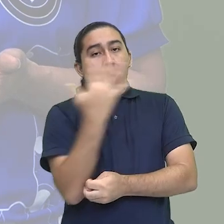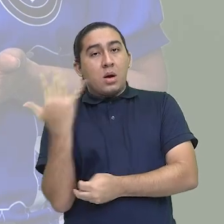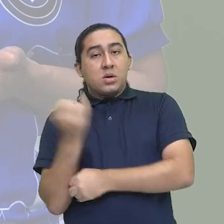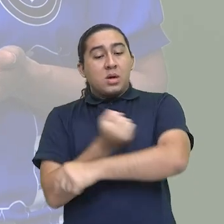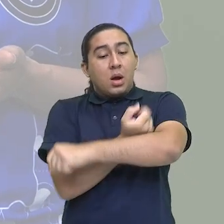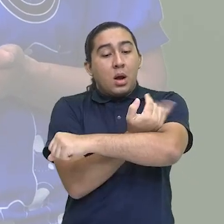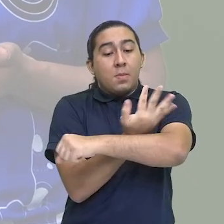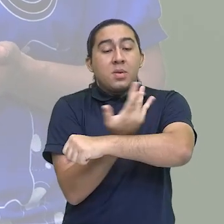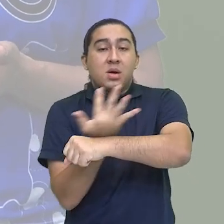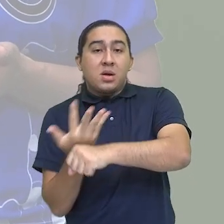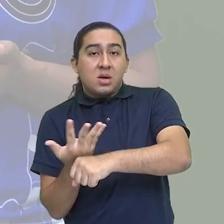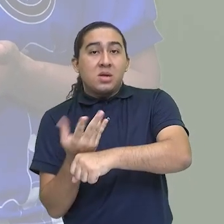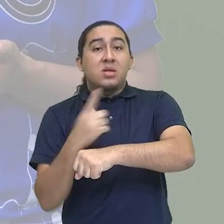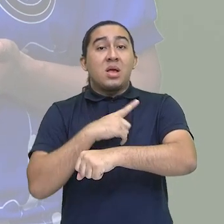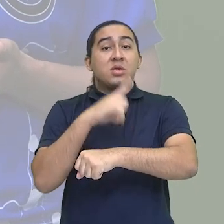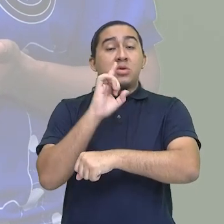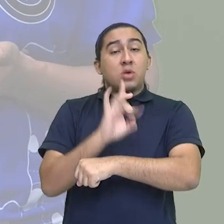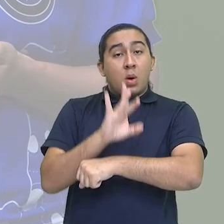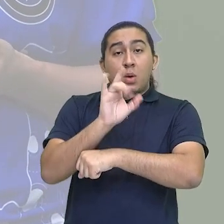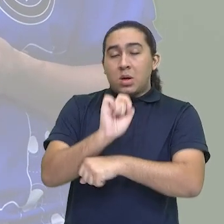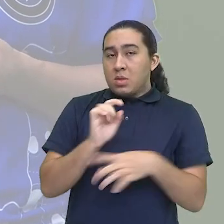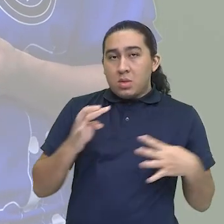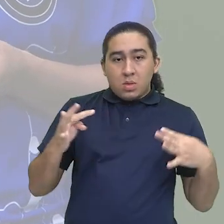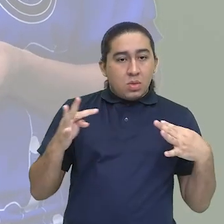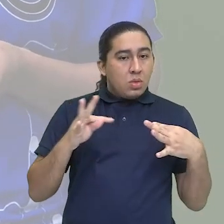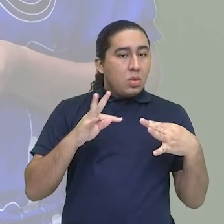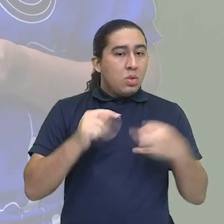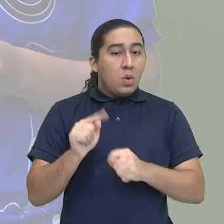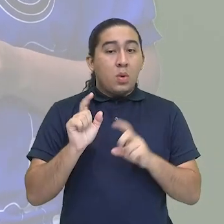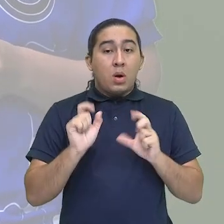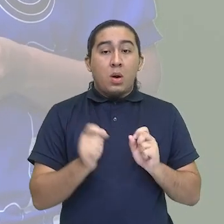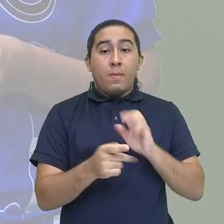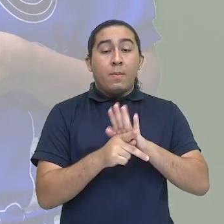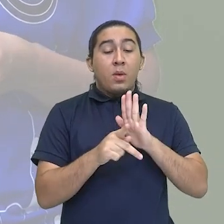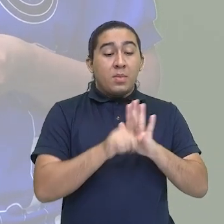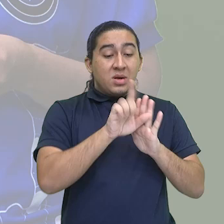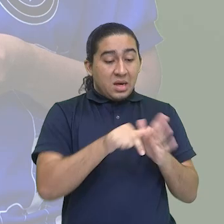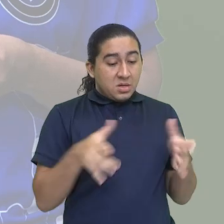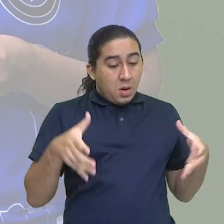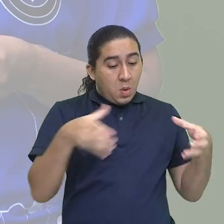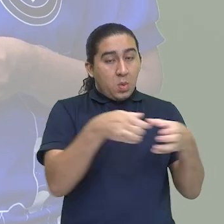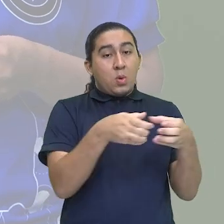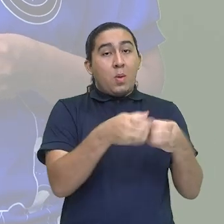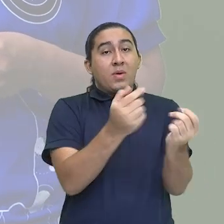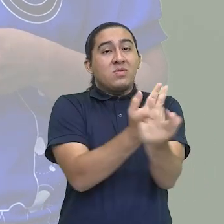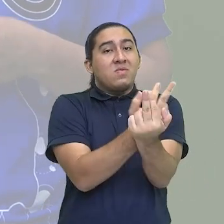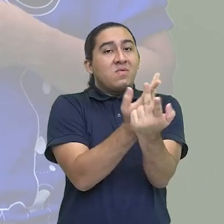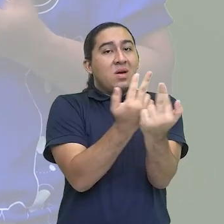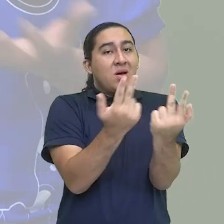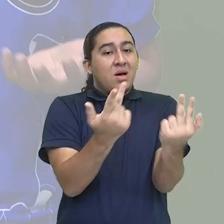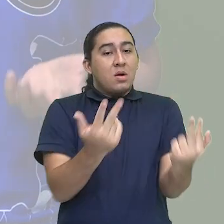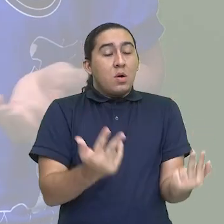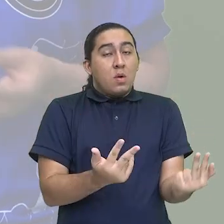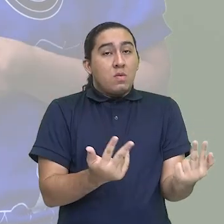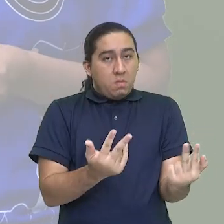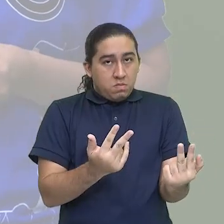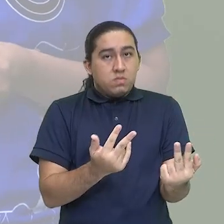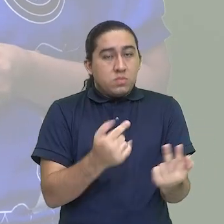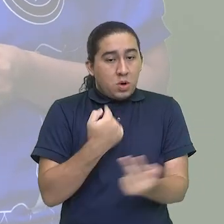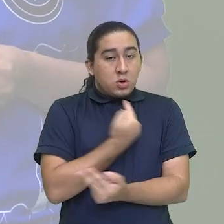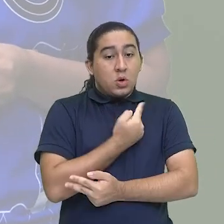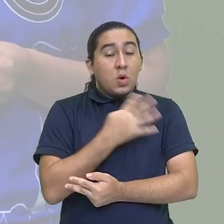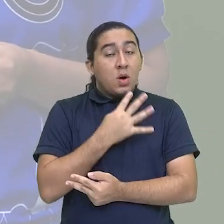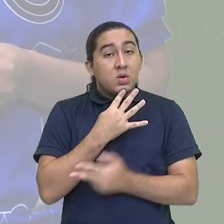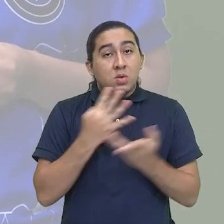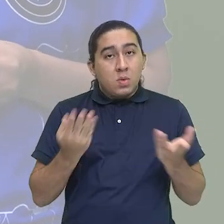a árvore e outros indivíduos dessa grande diversidade de flora que a gente conhece hoje em